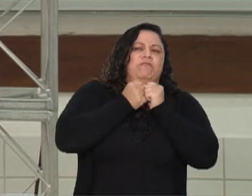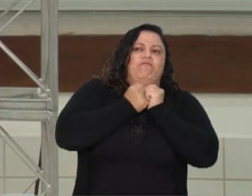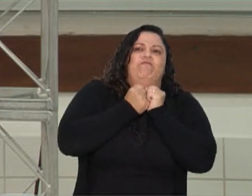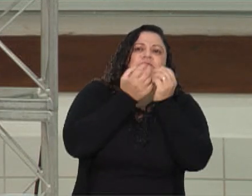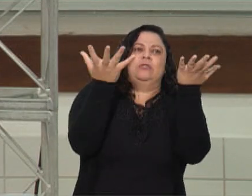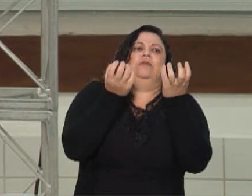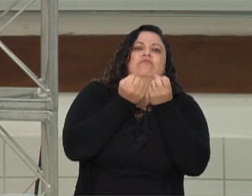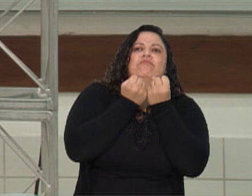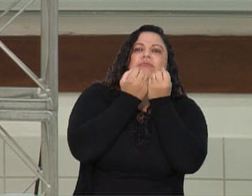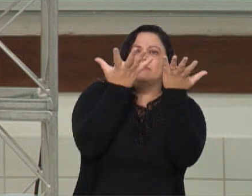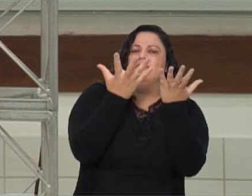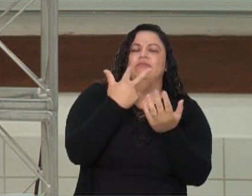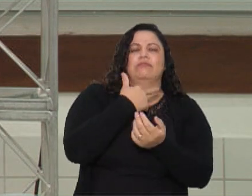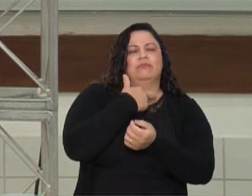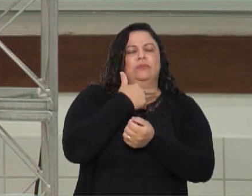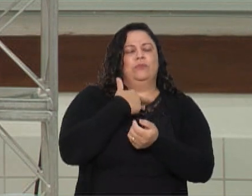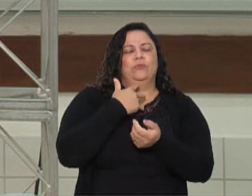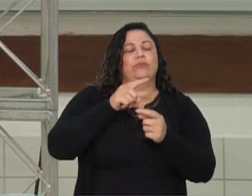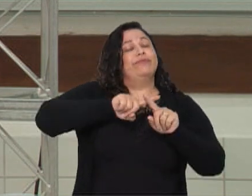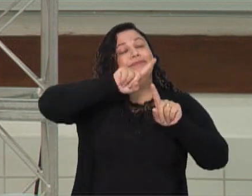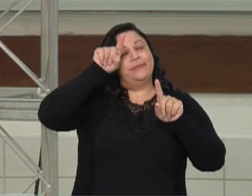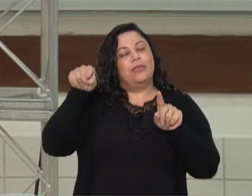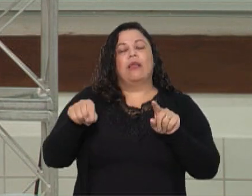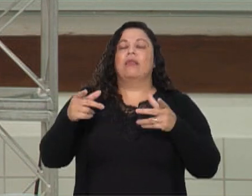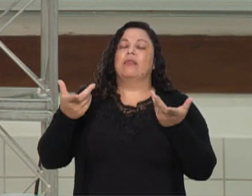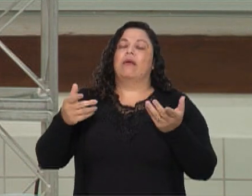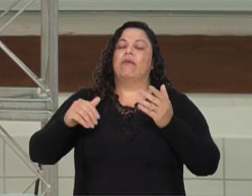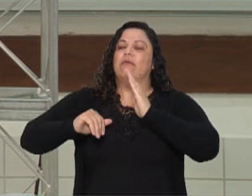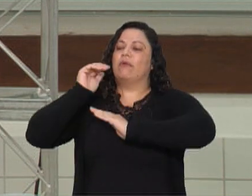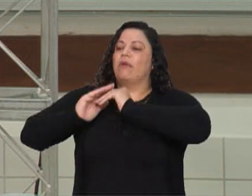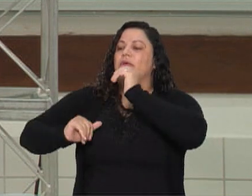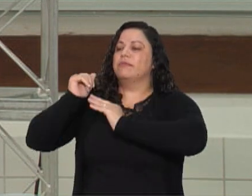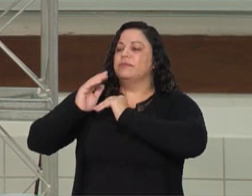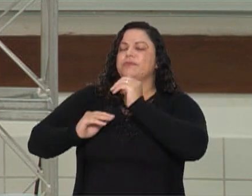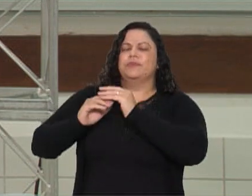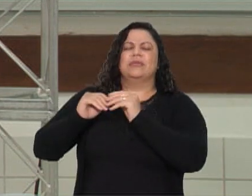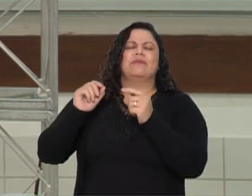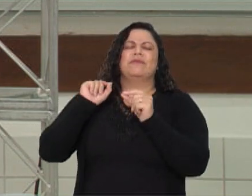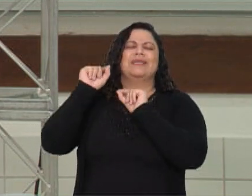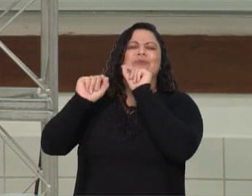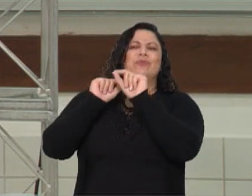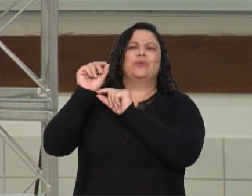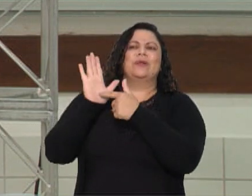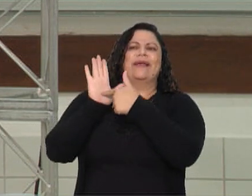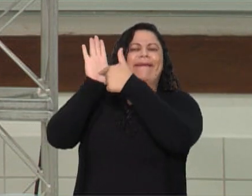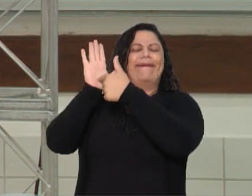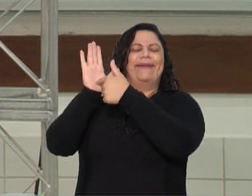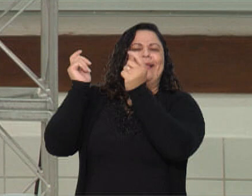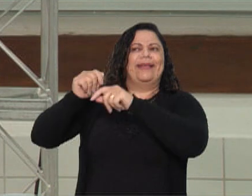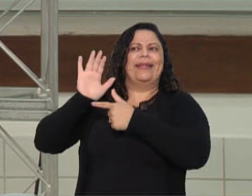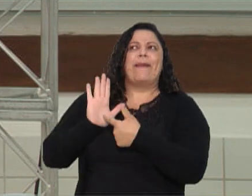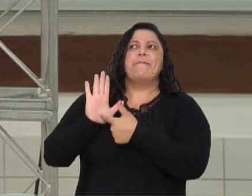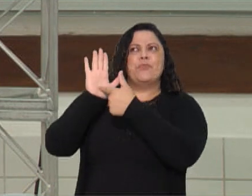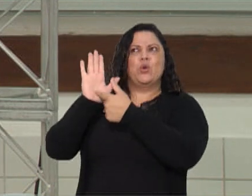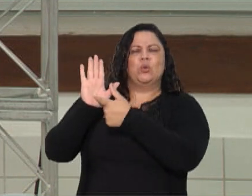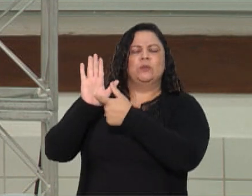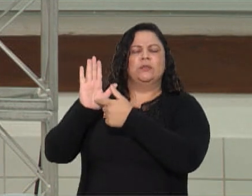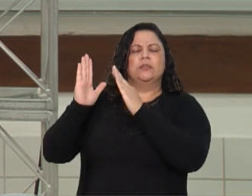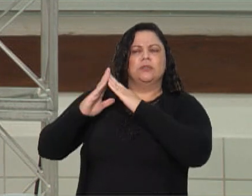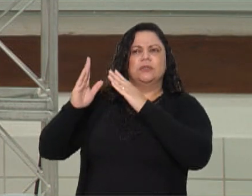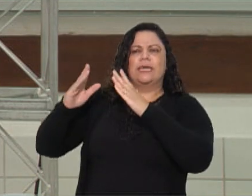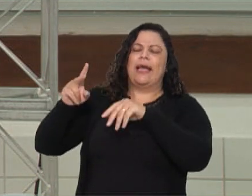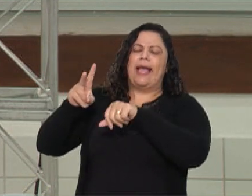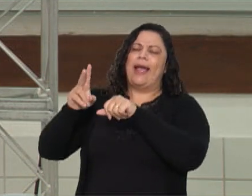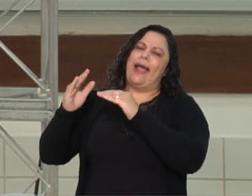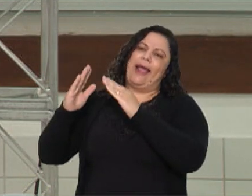mostrar a casa, né? Sim, era mais ou menos isso. Mas como se reunia ali muitos escritores,